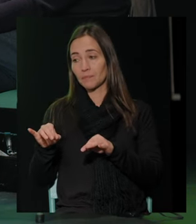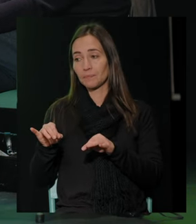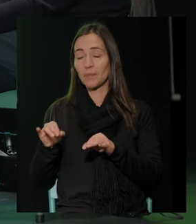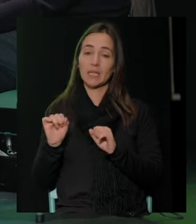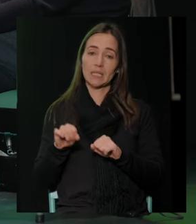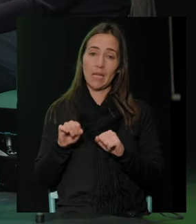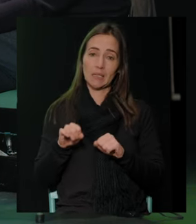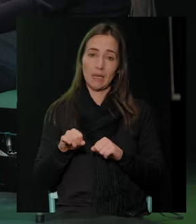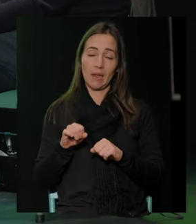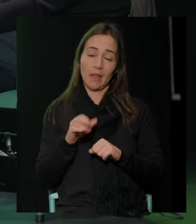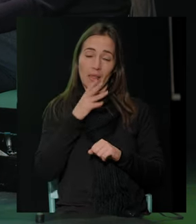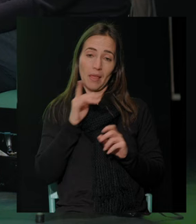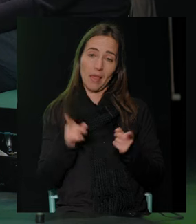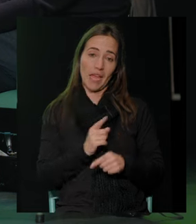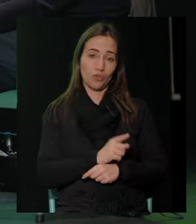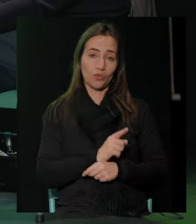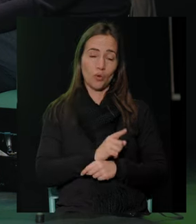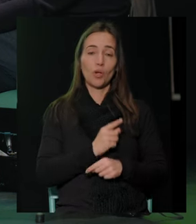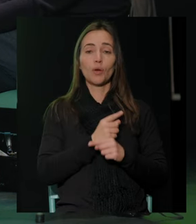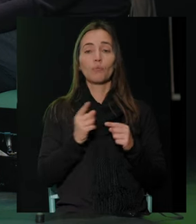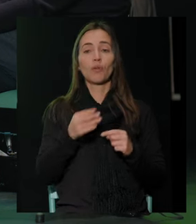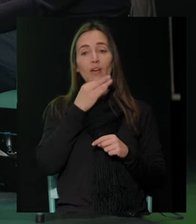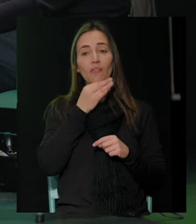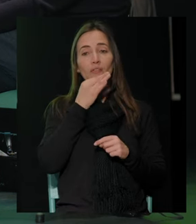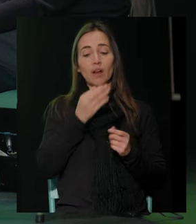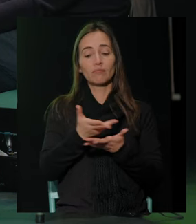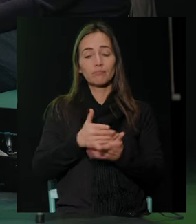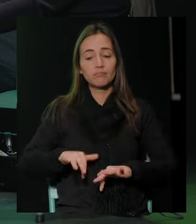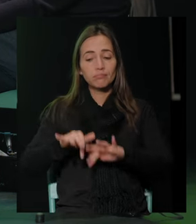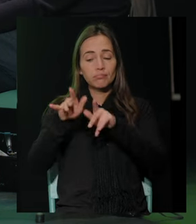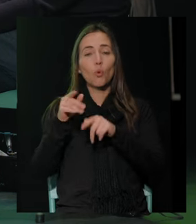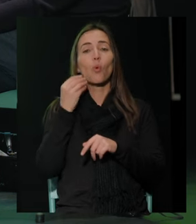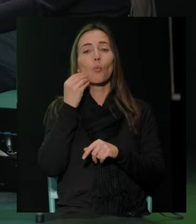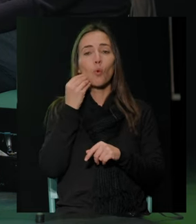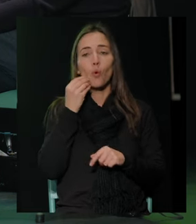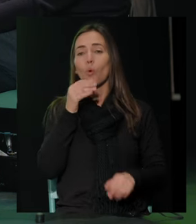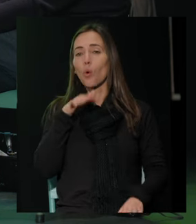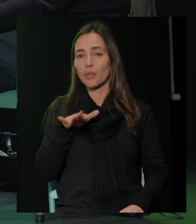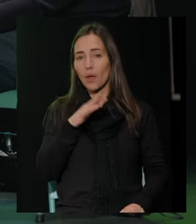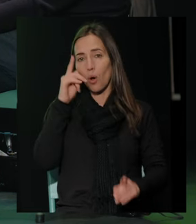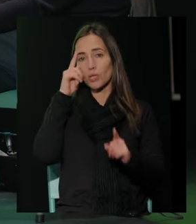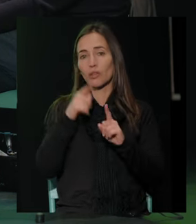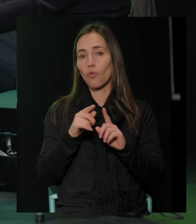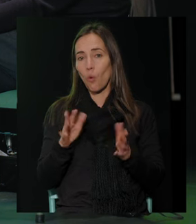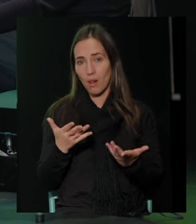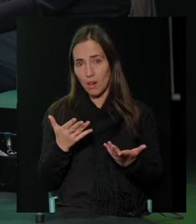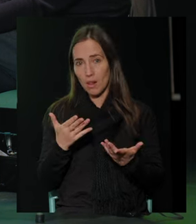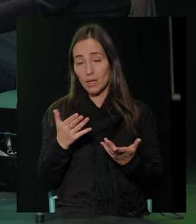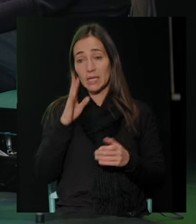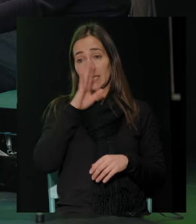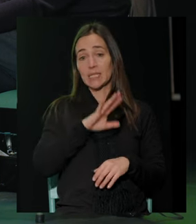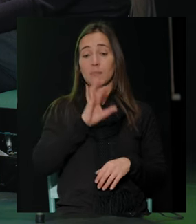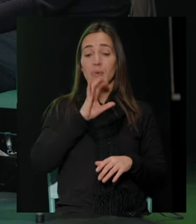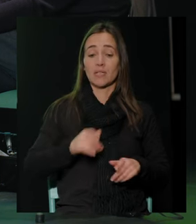muito sinteticamente, é basicamente isso. Ou seja, a questão, quando se fala de crescimento, é crescer como, onde e para quê? Se um Estado